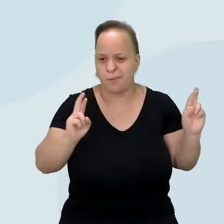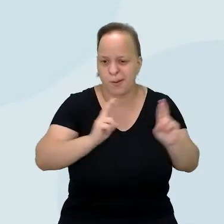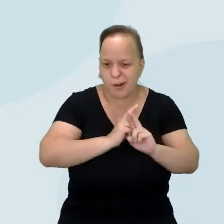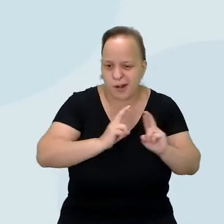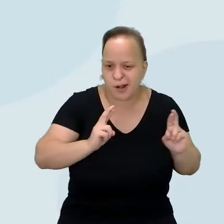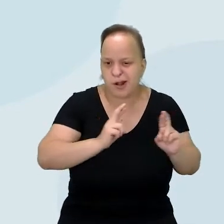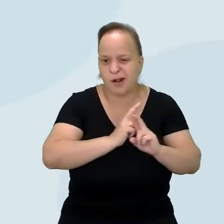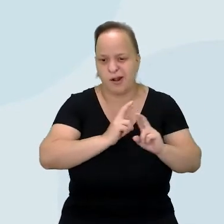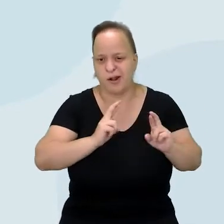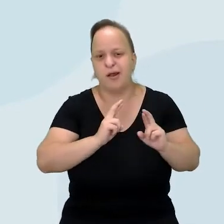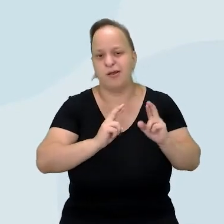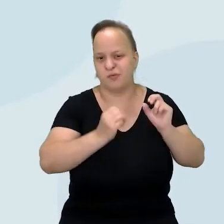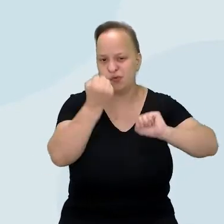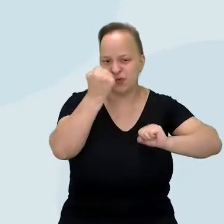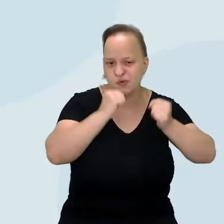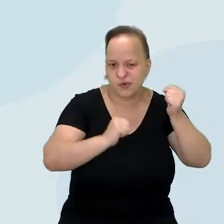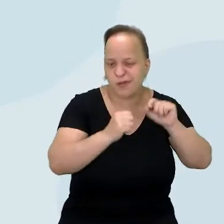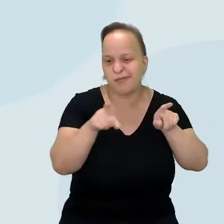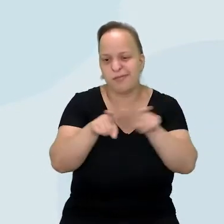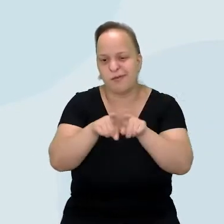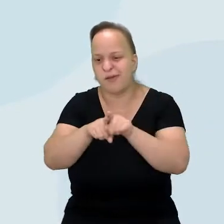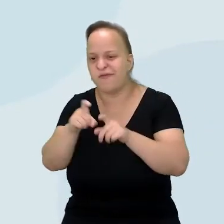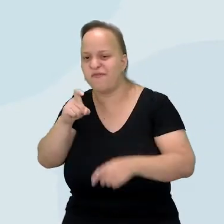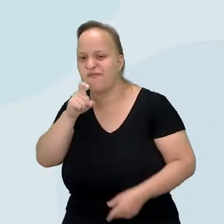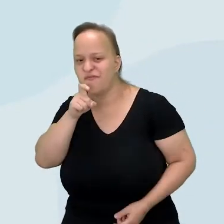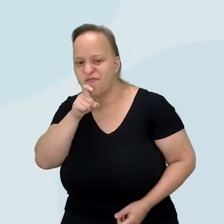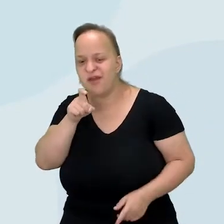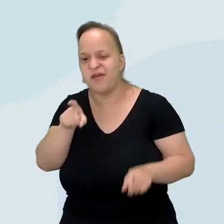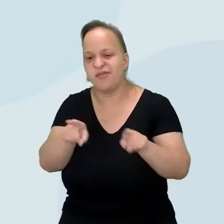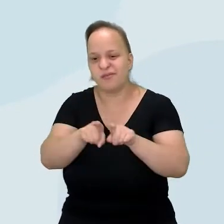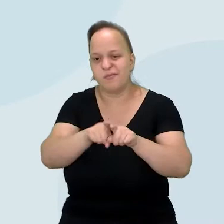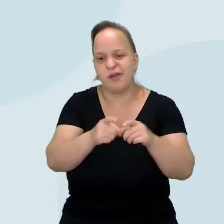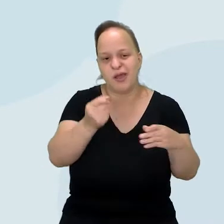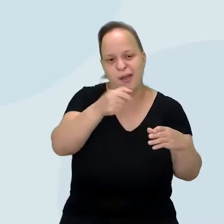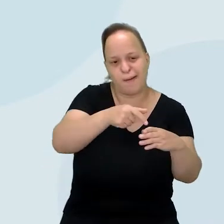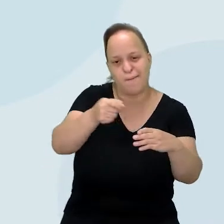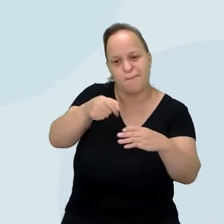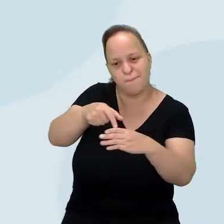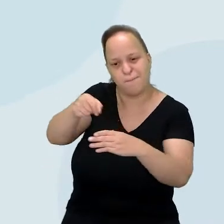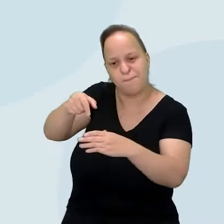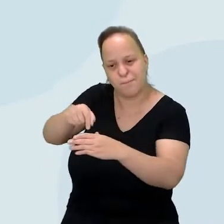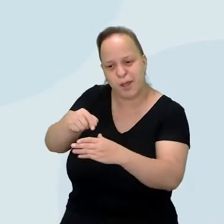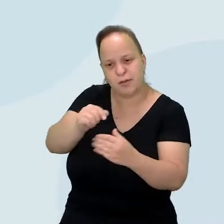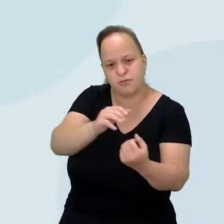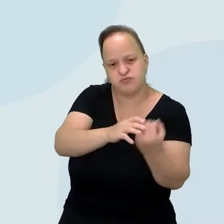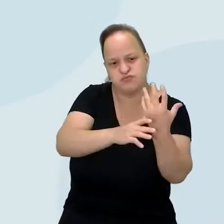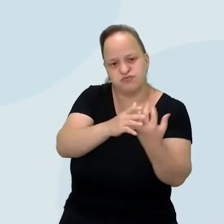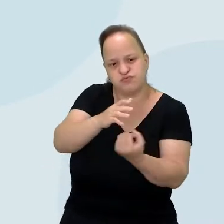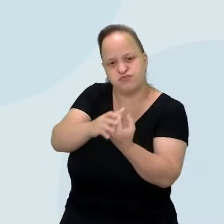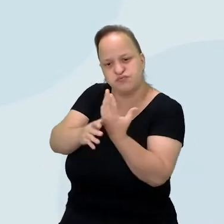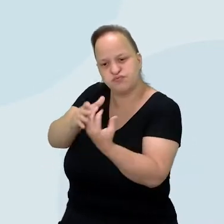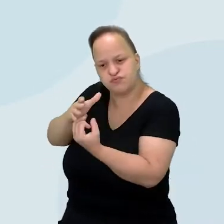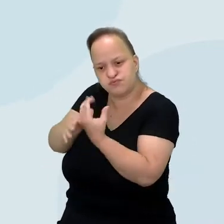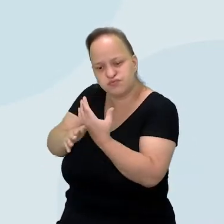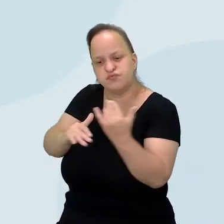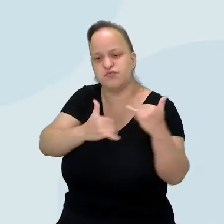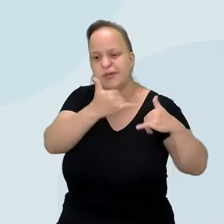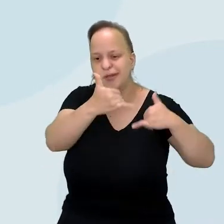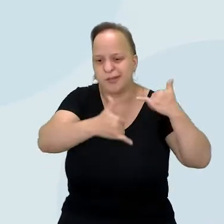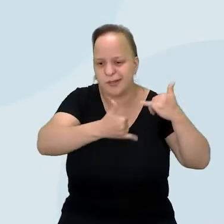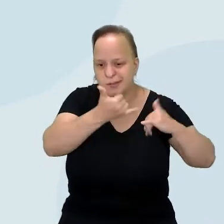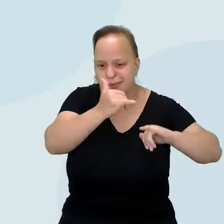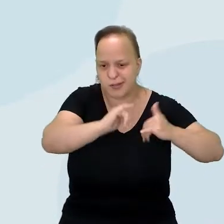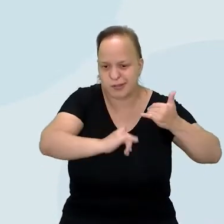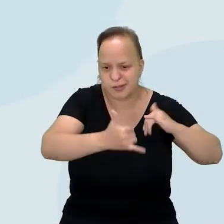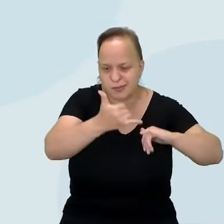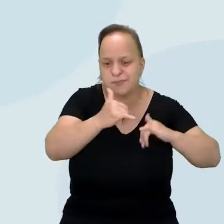depois falamos sobre fertilizantes aí nas normas técnicas, depois falamos um pouquinho da química em si,